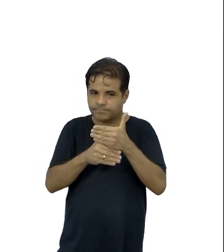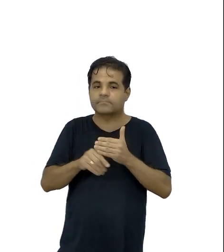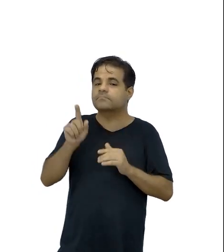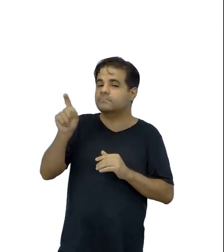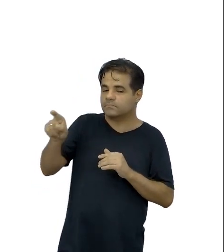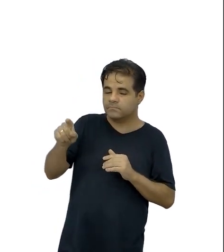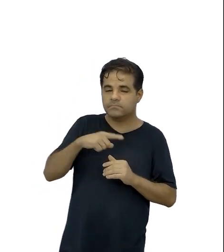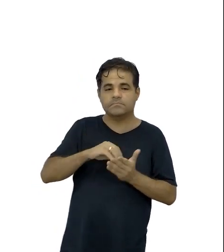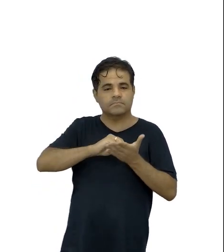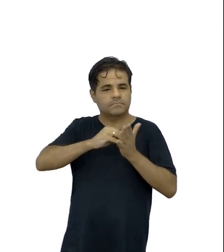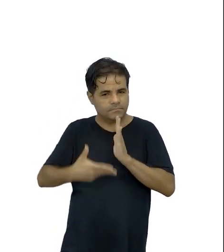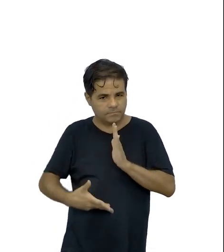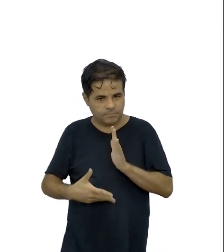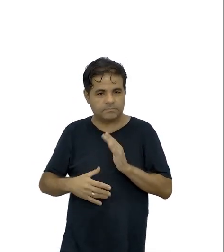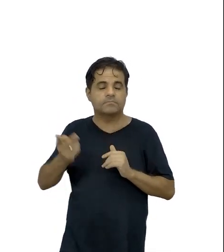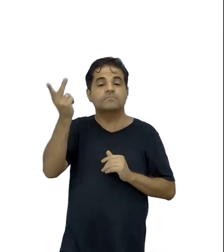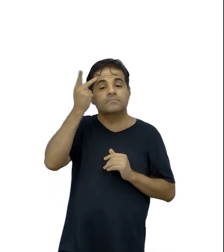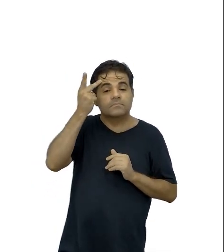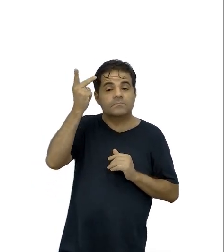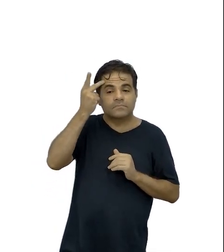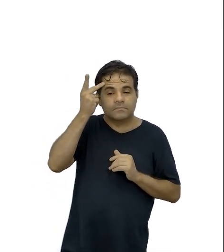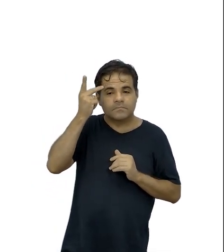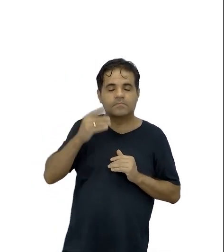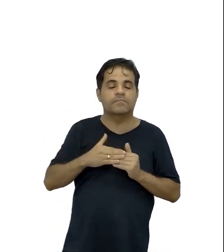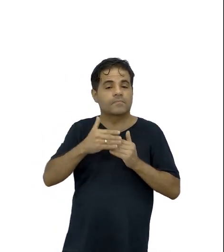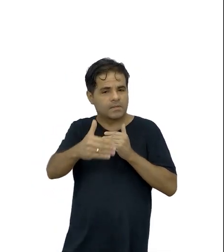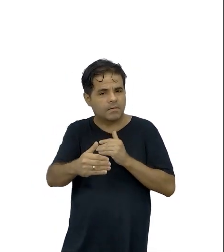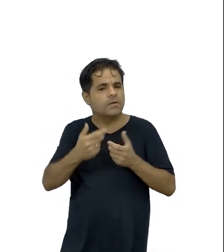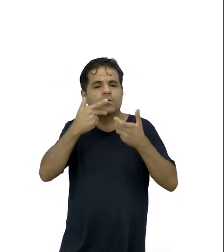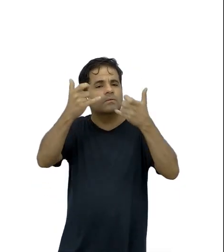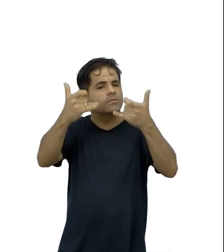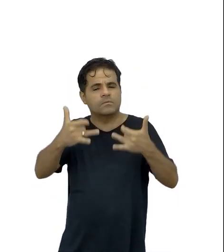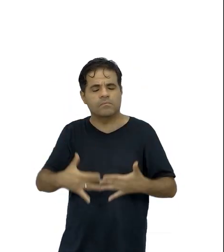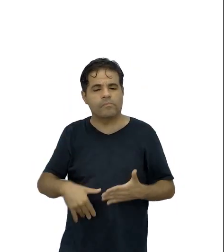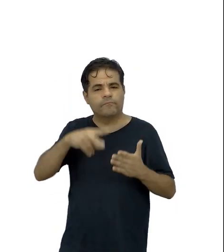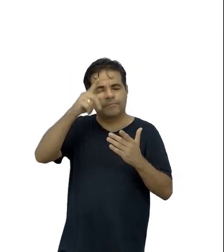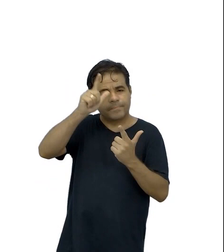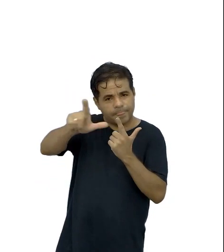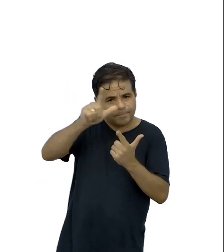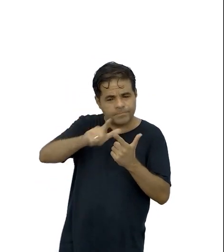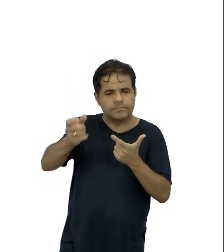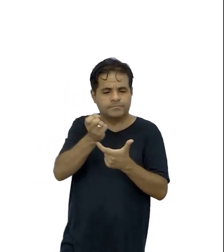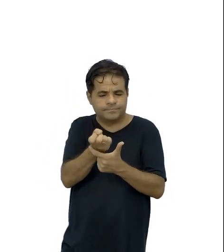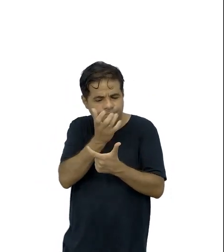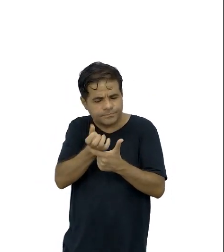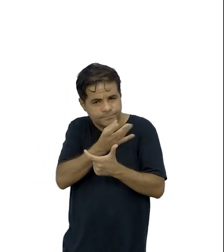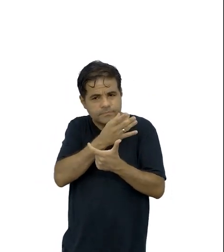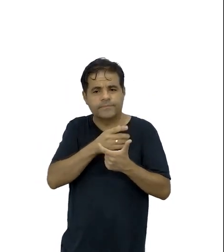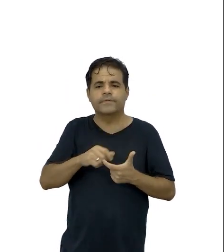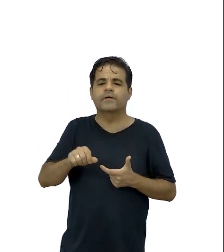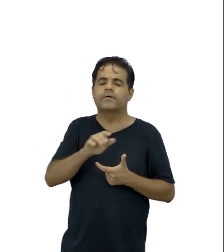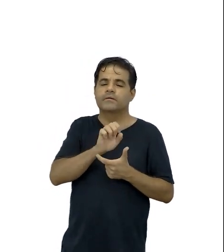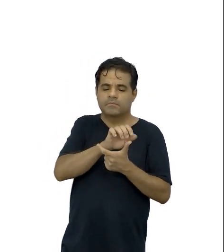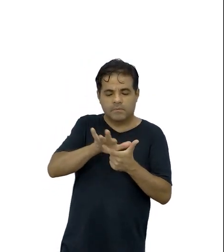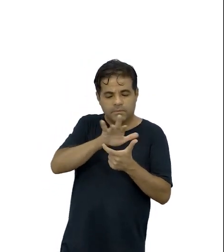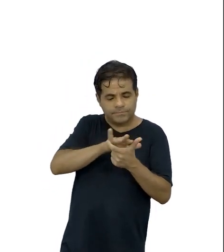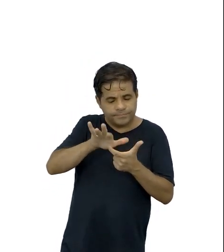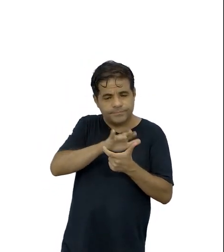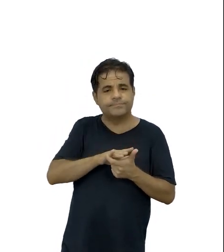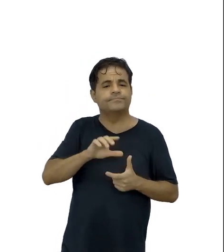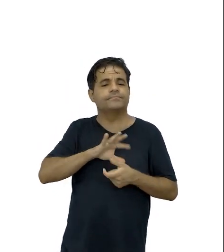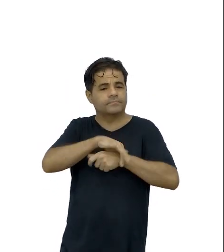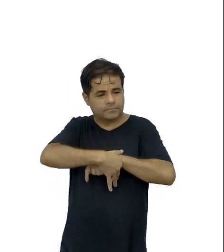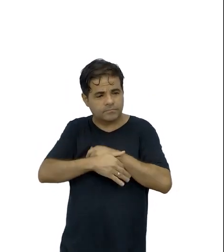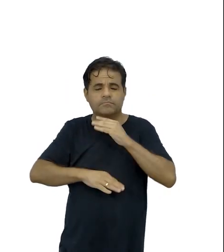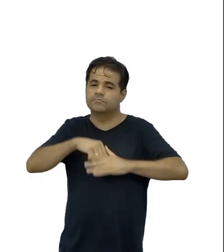sobre o currículo paulista, ele diz que o letramento e o multiletramento garantem na participação do